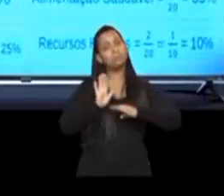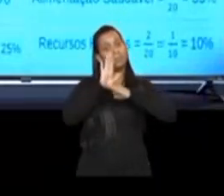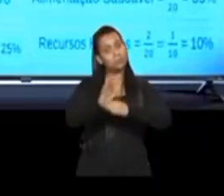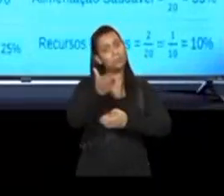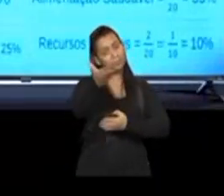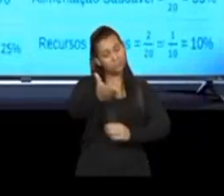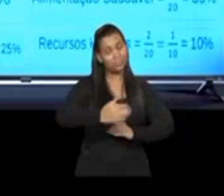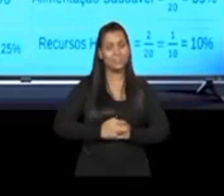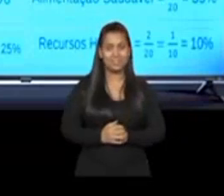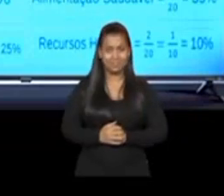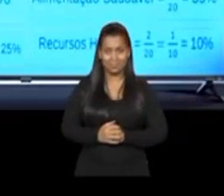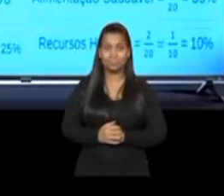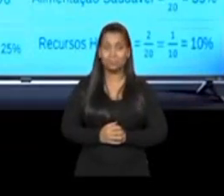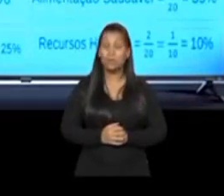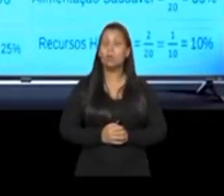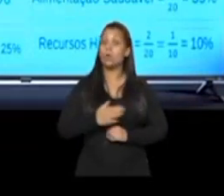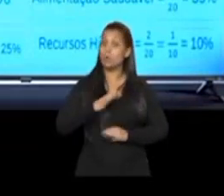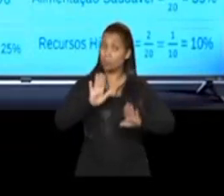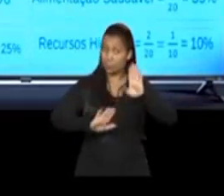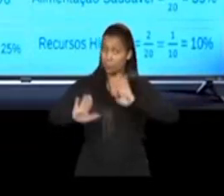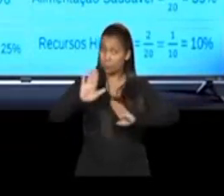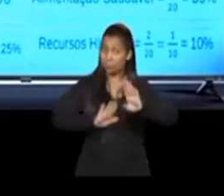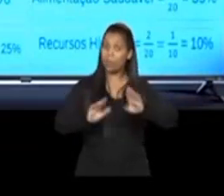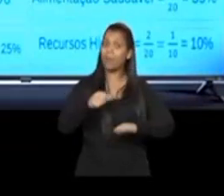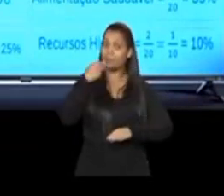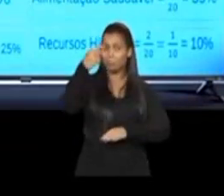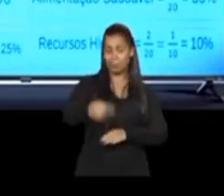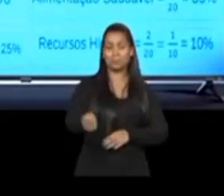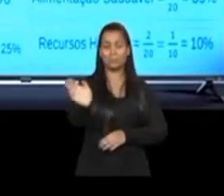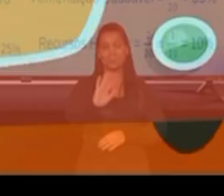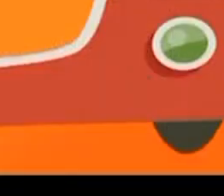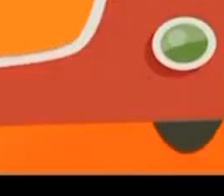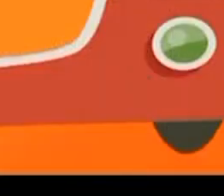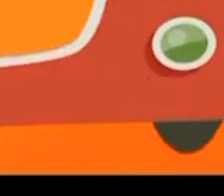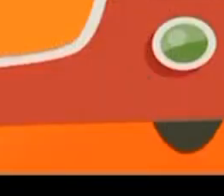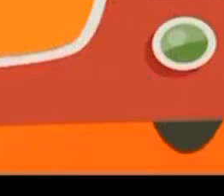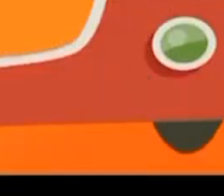com os estudos de vocês. Se cuidem e até a próxima aula. Tchau, tchau!